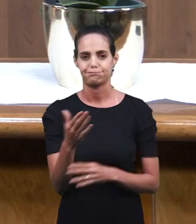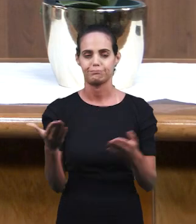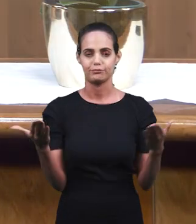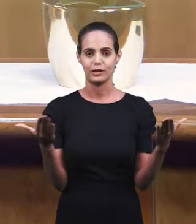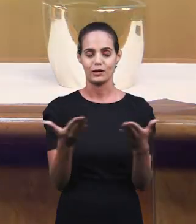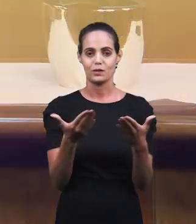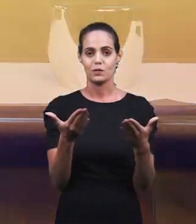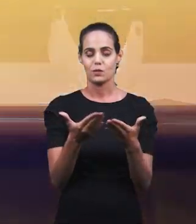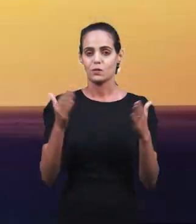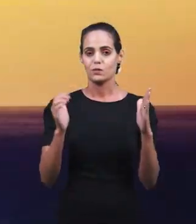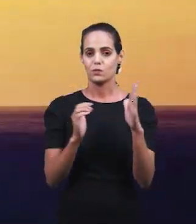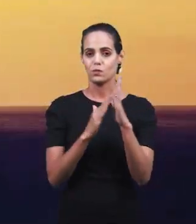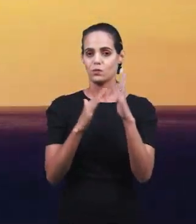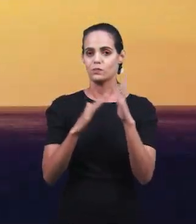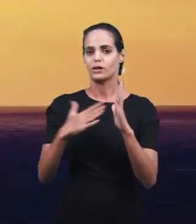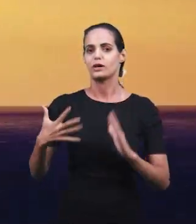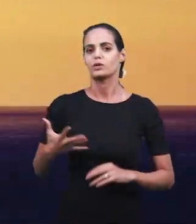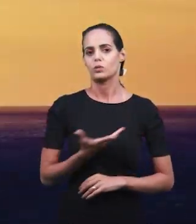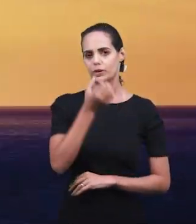Deus.